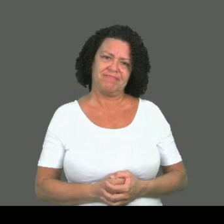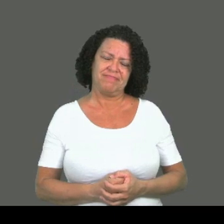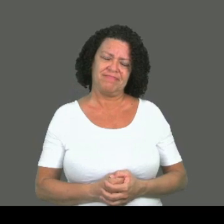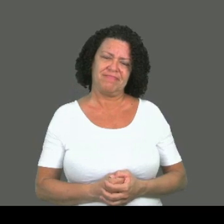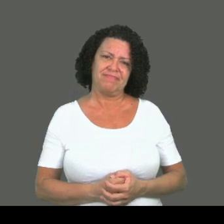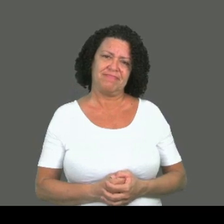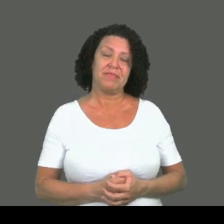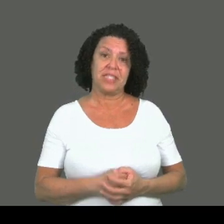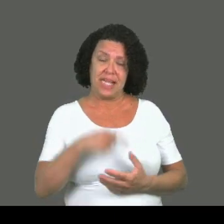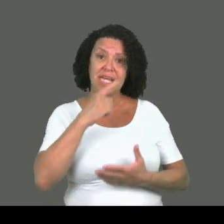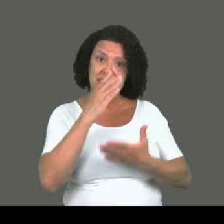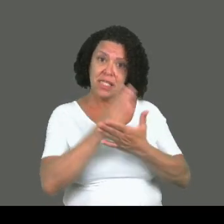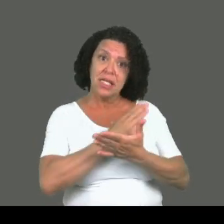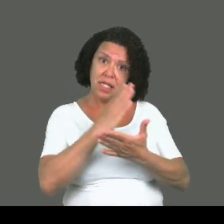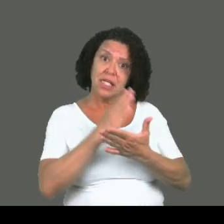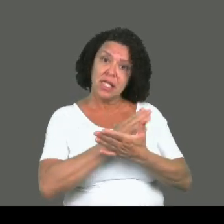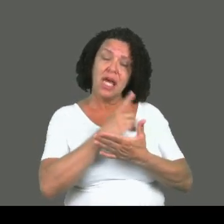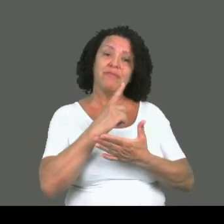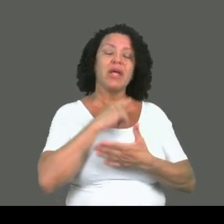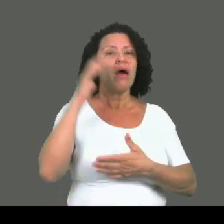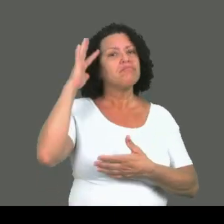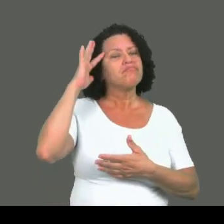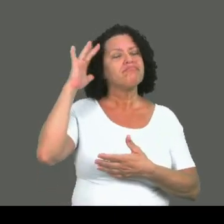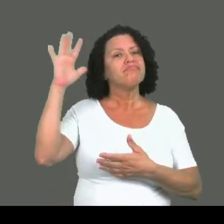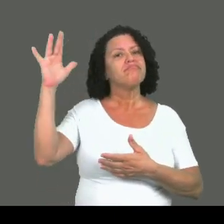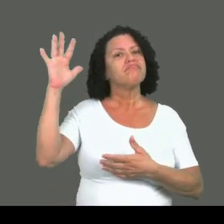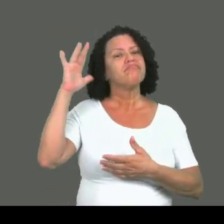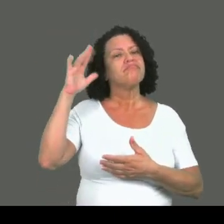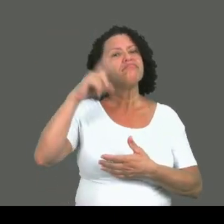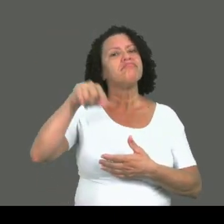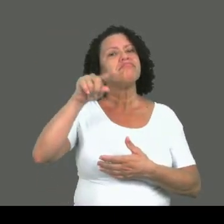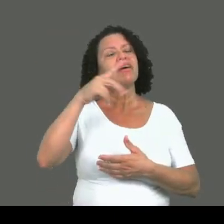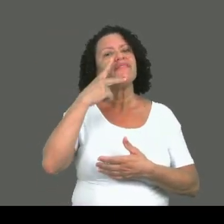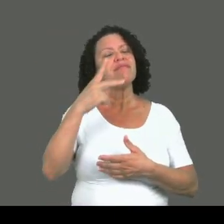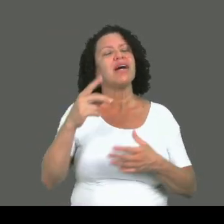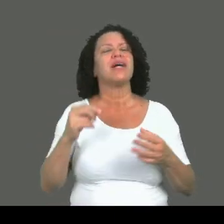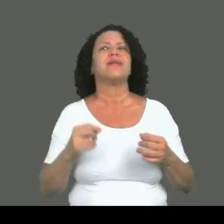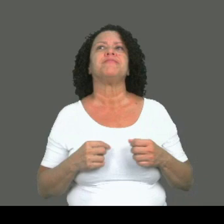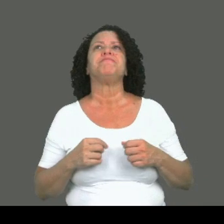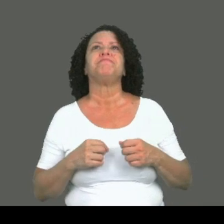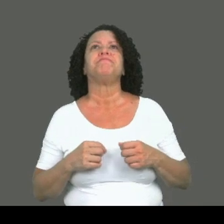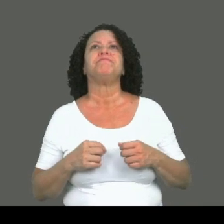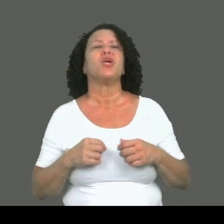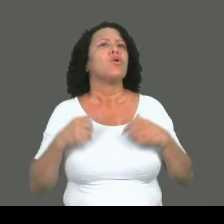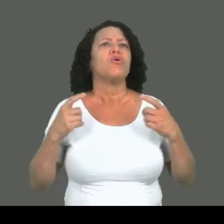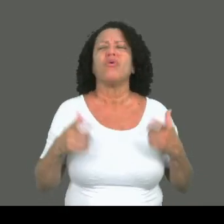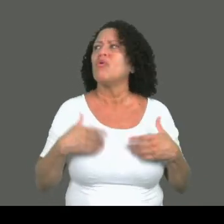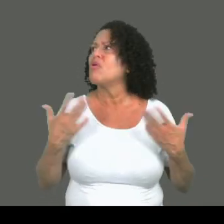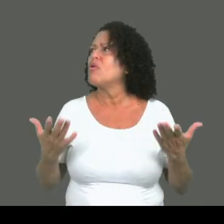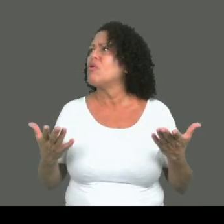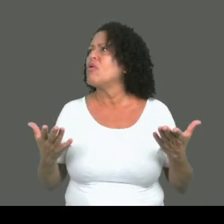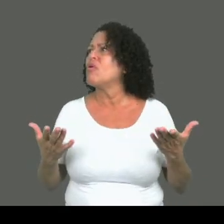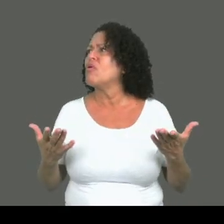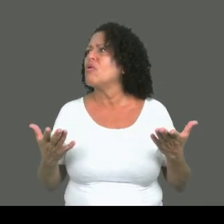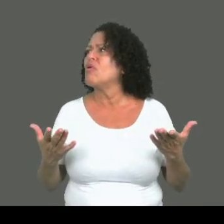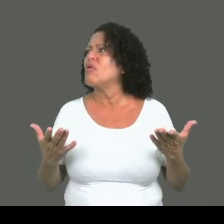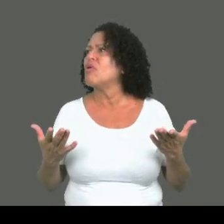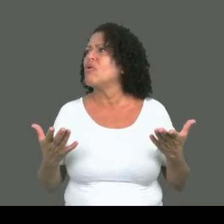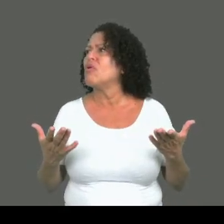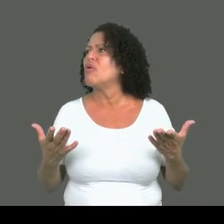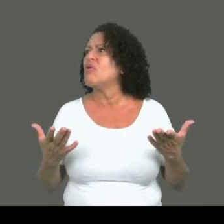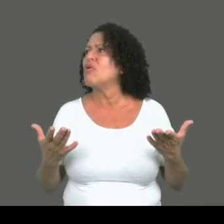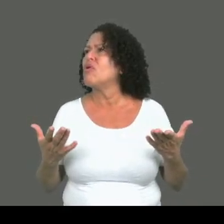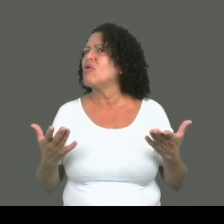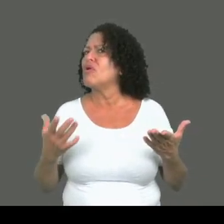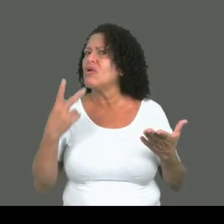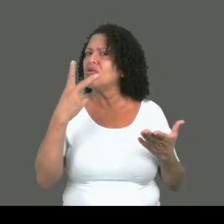E esse livro, ele traz essa reflexão, tá? Ele questiona assim, onde é que está a felicidade? Então ele